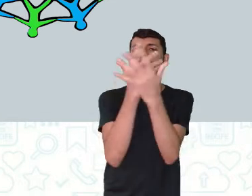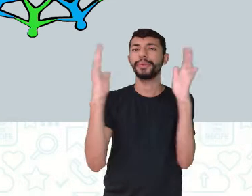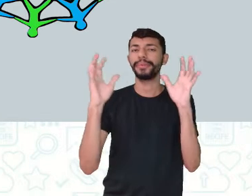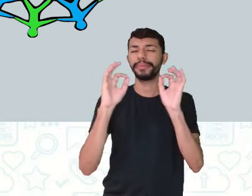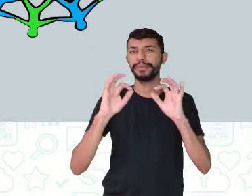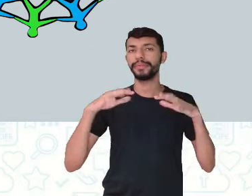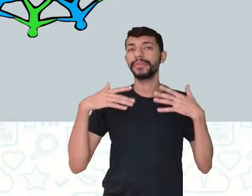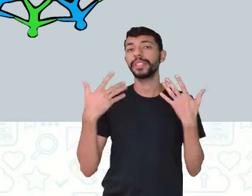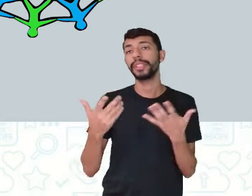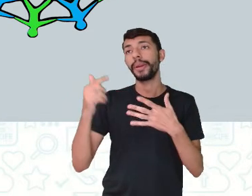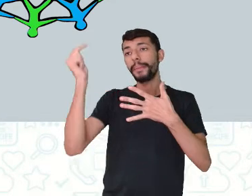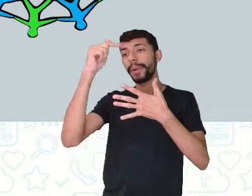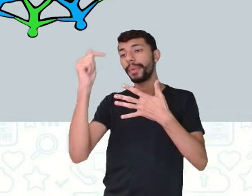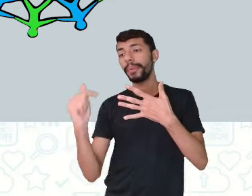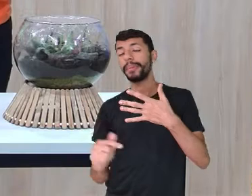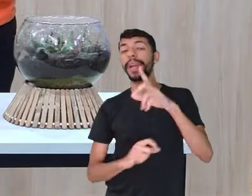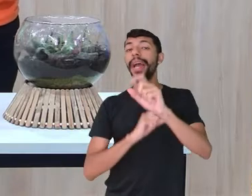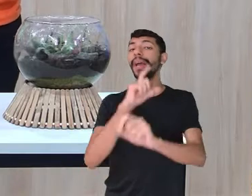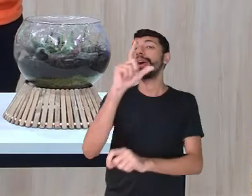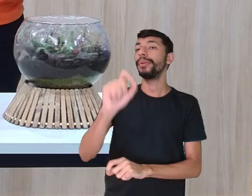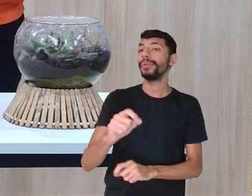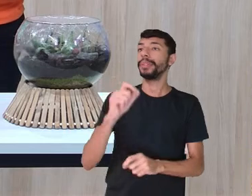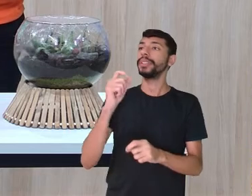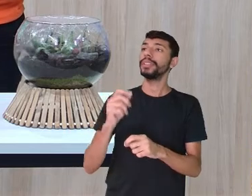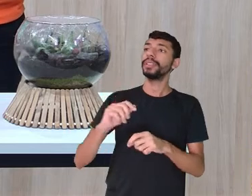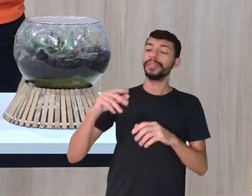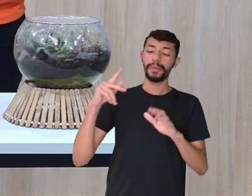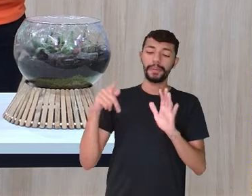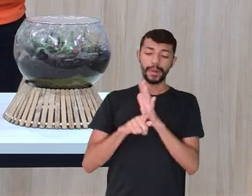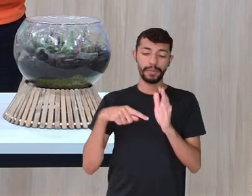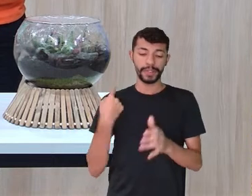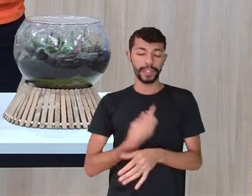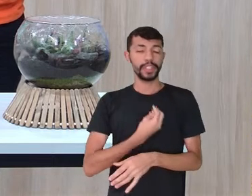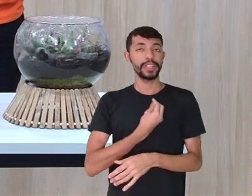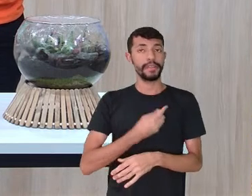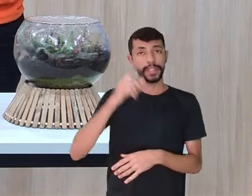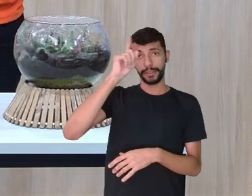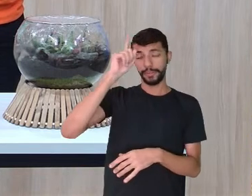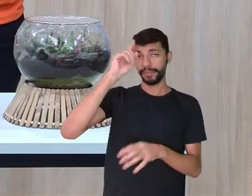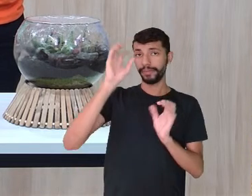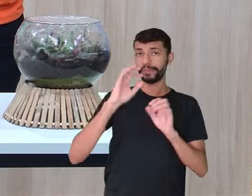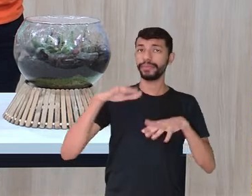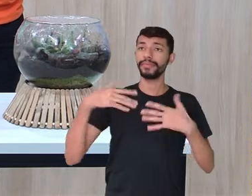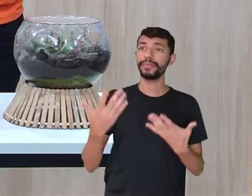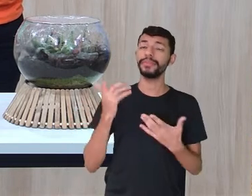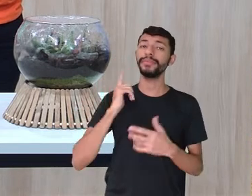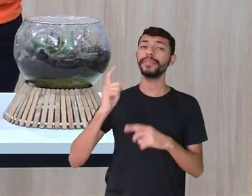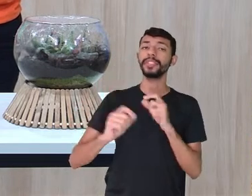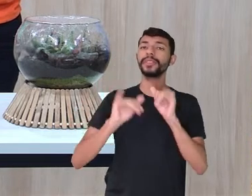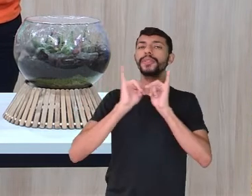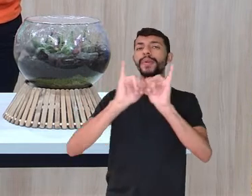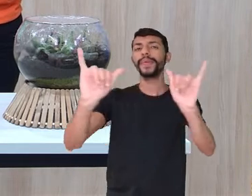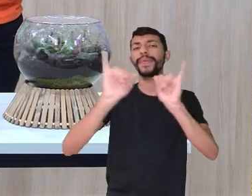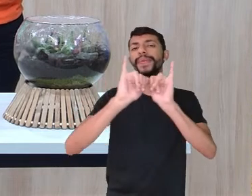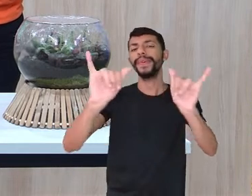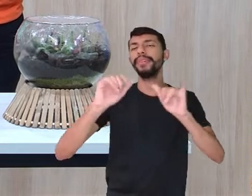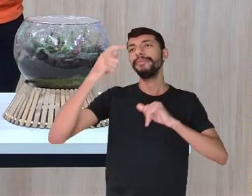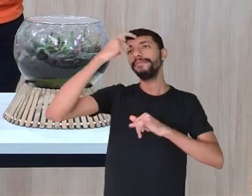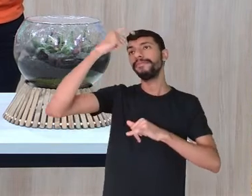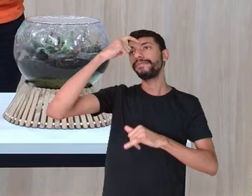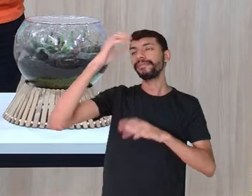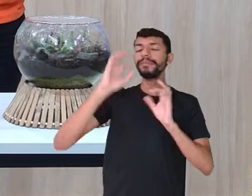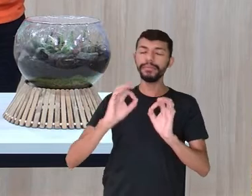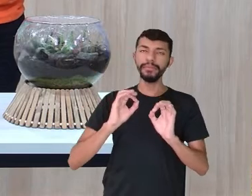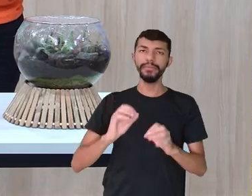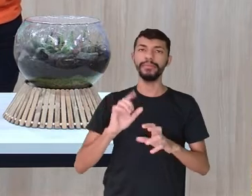Então, isso aí são questões que tomam conta da nossa vida diária e resta o nosso alerta, a nossa